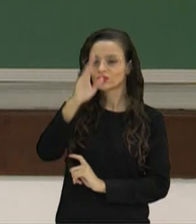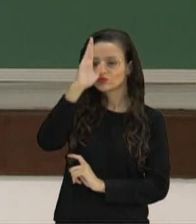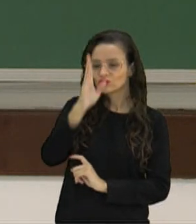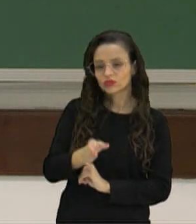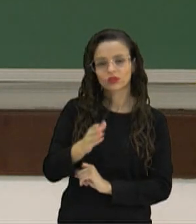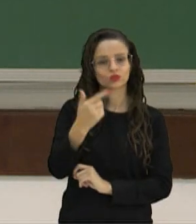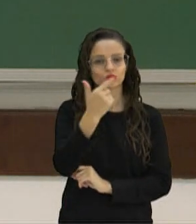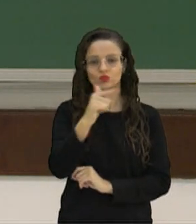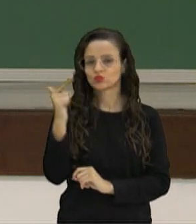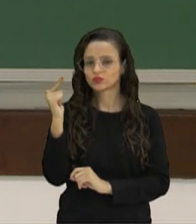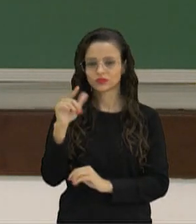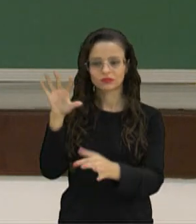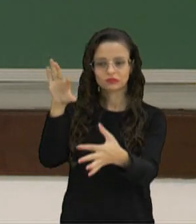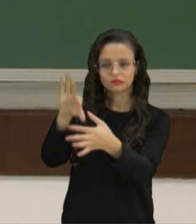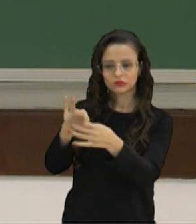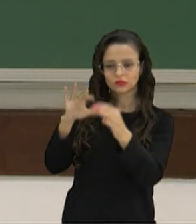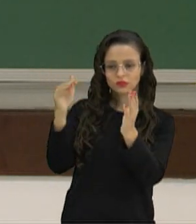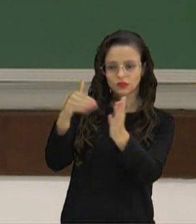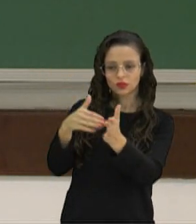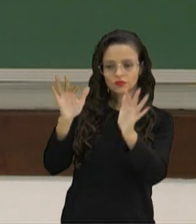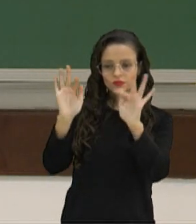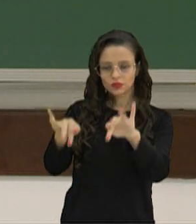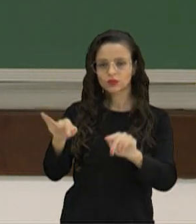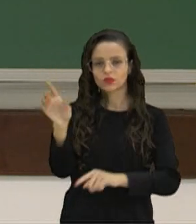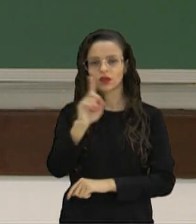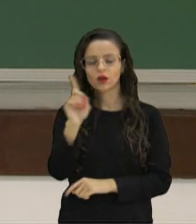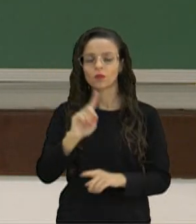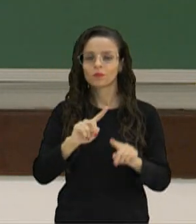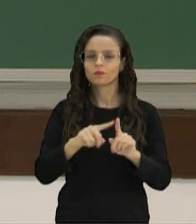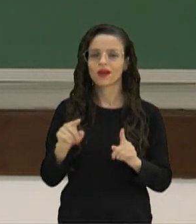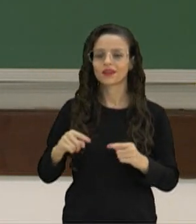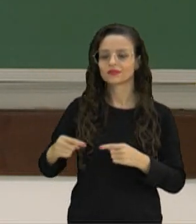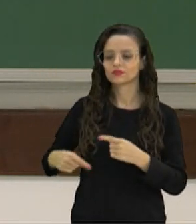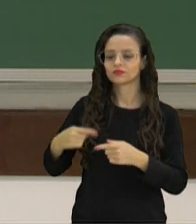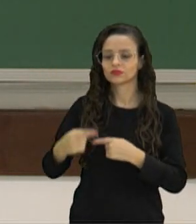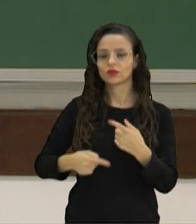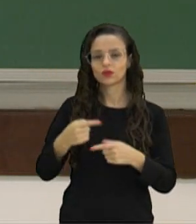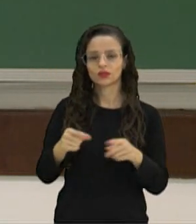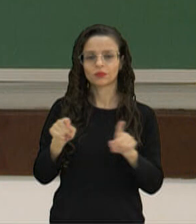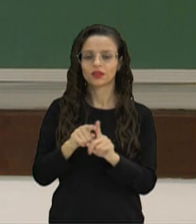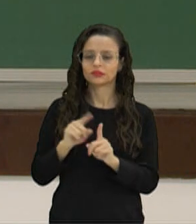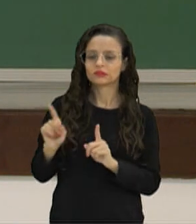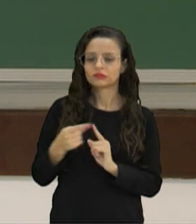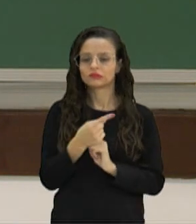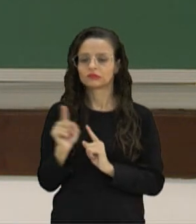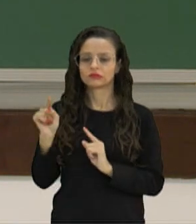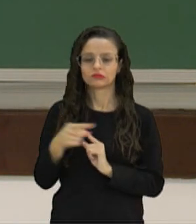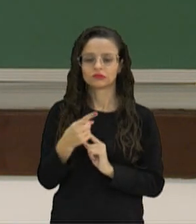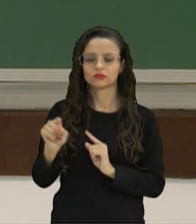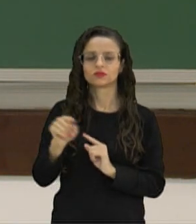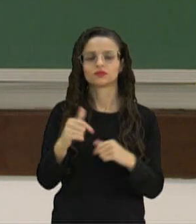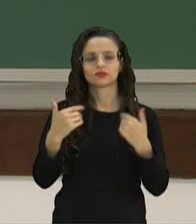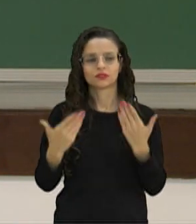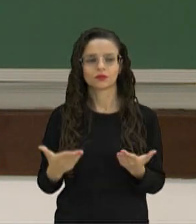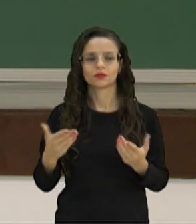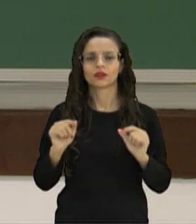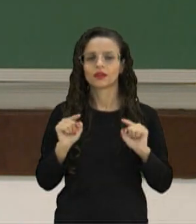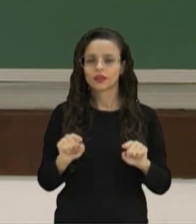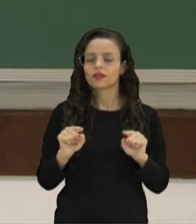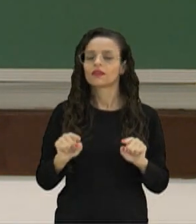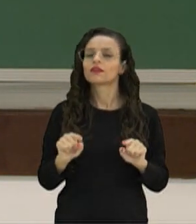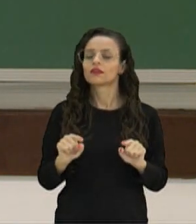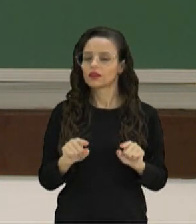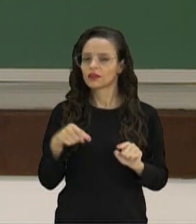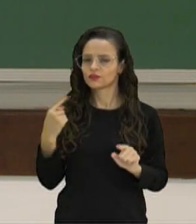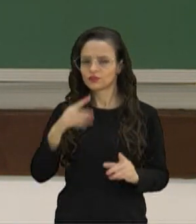uma linha direta para chegar a esse ponto final, mas ele faz várias voltas e revoltas, né? Então a